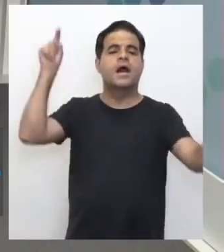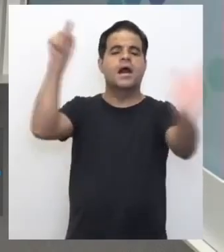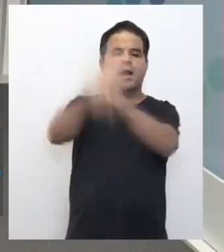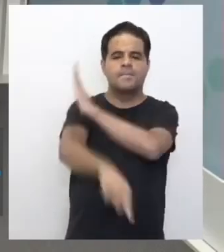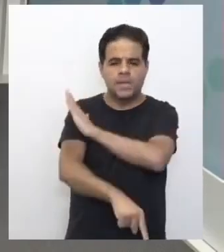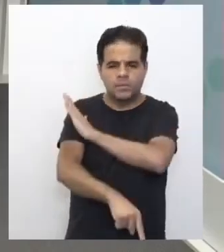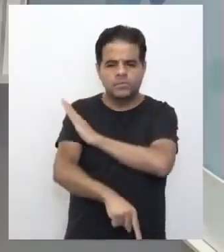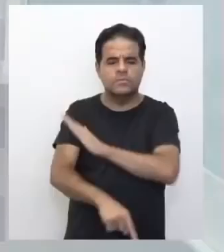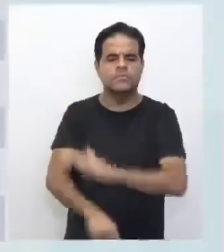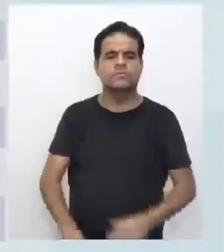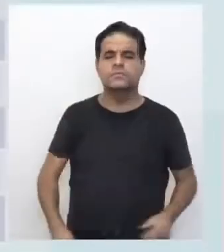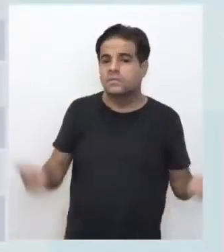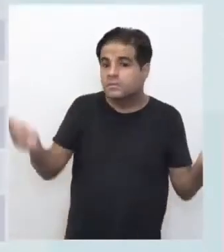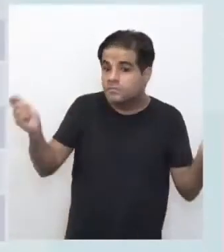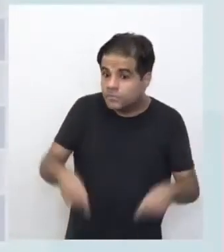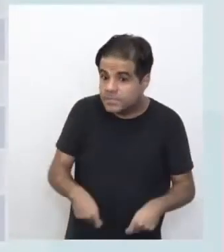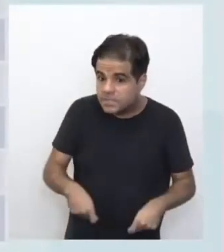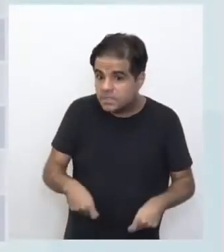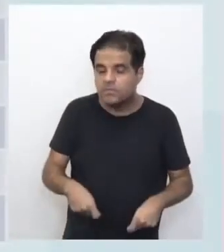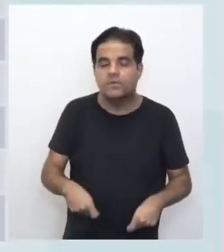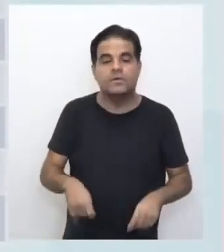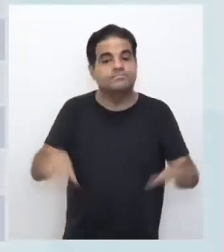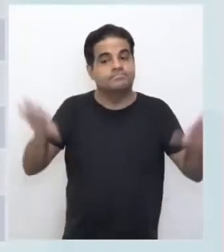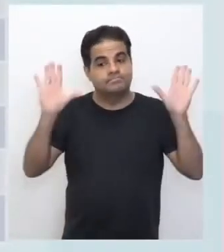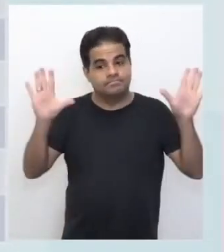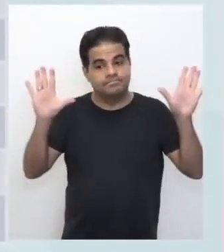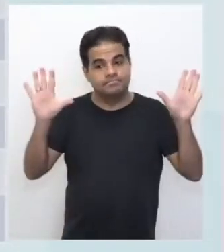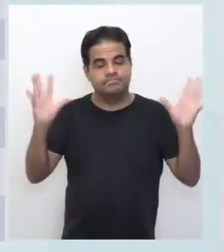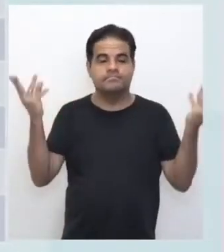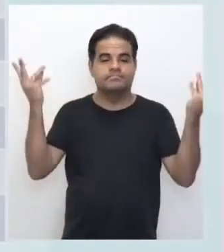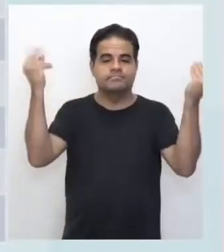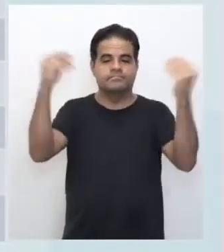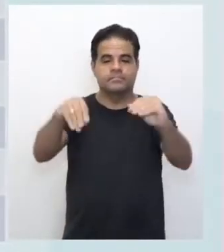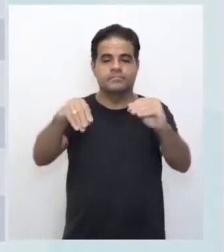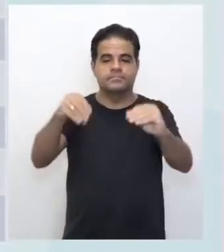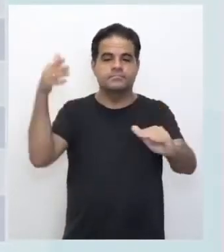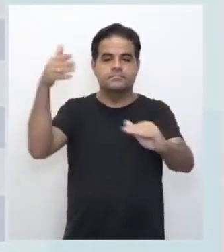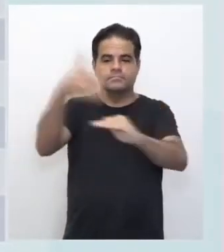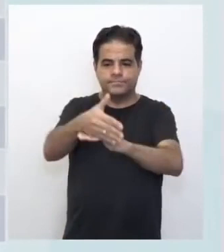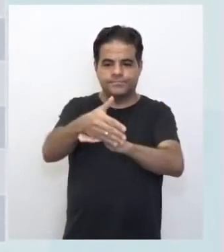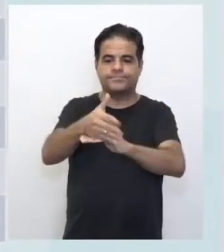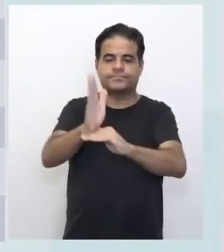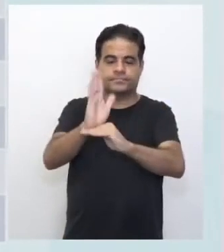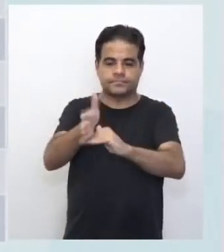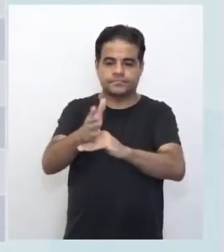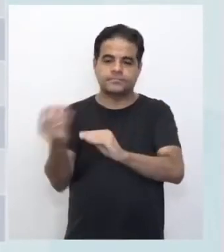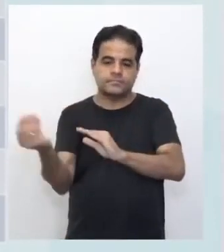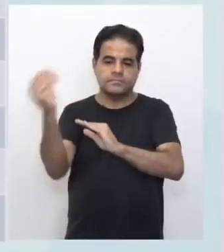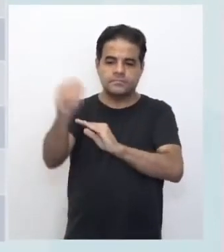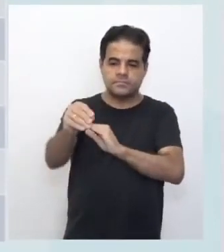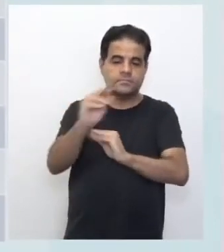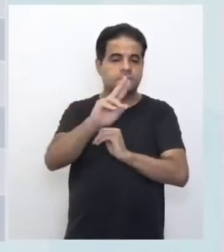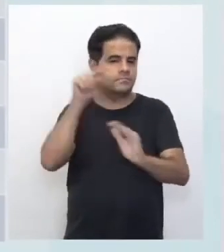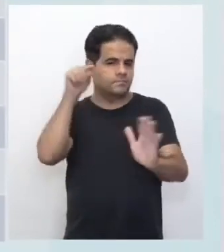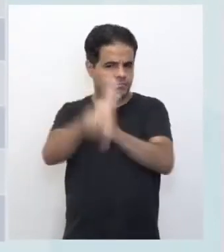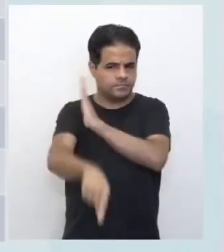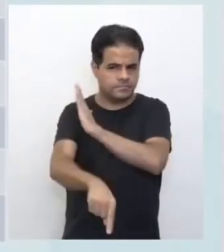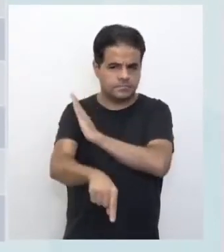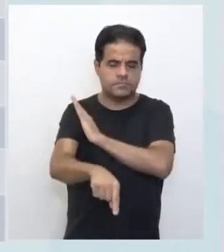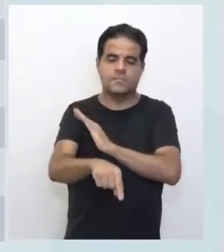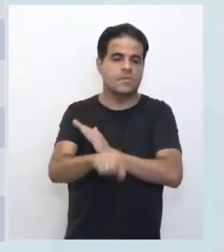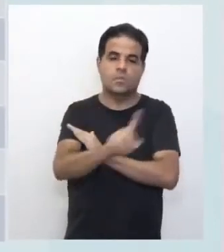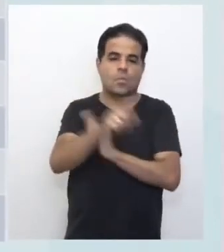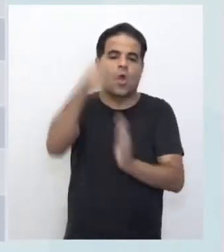é se é possível. Então, colocar não necessariamente, ele já está entrando... Eu já coloquei o não necessariamente na pergunta, né? Quer dizer, se é possível. Não quer dizer